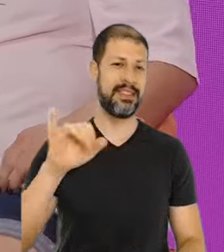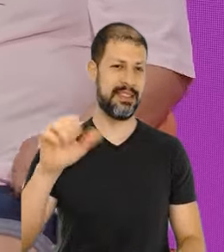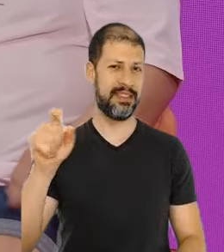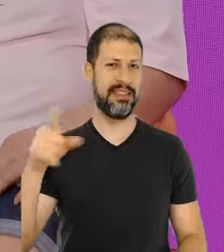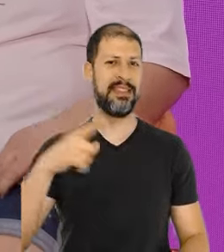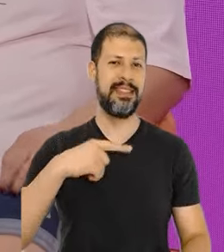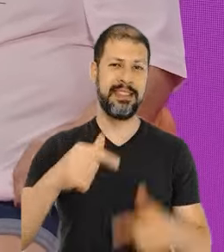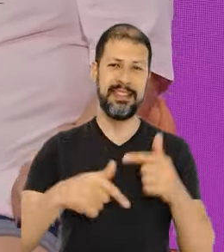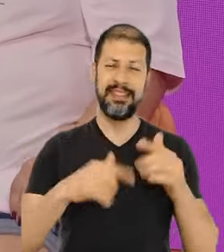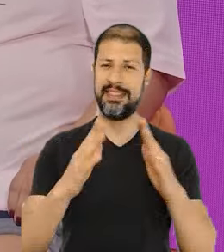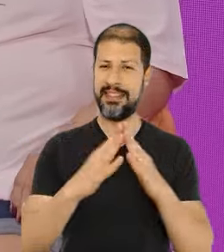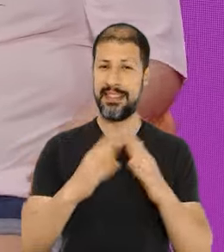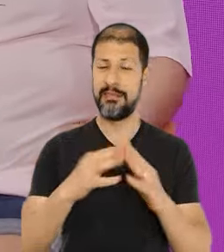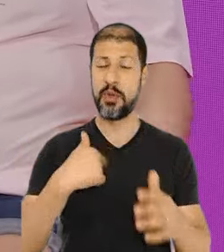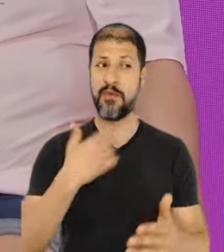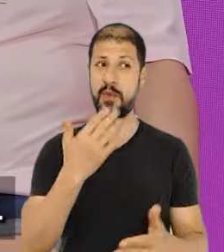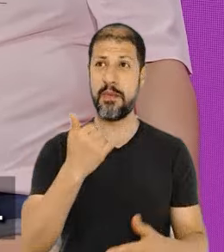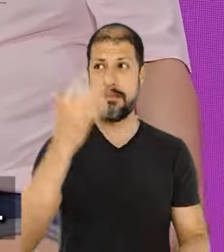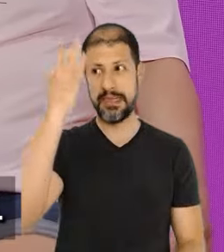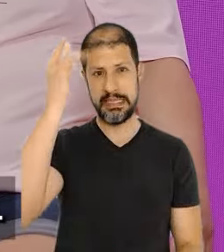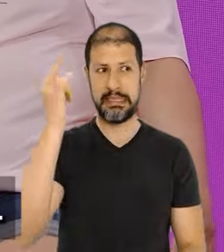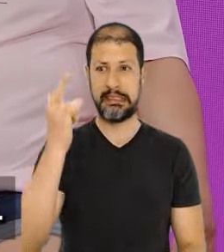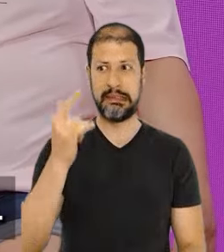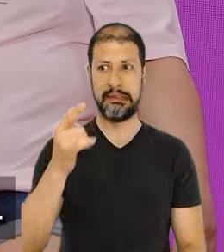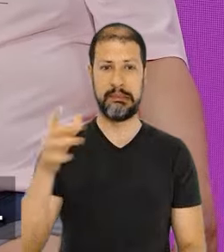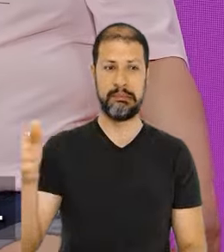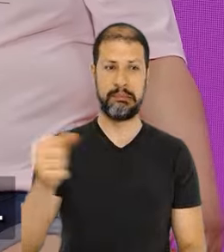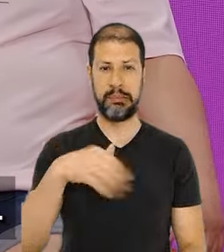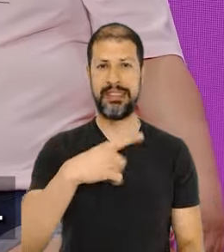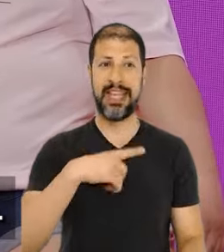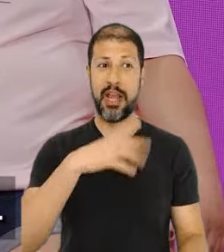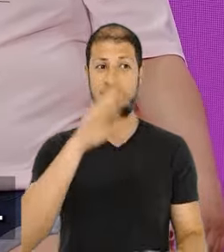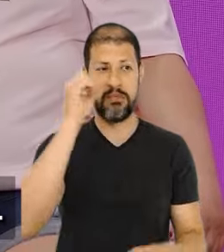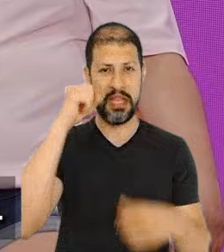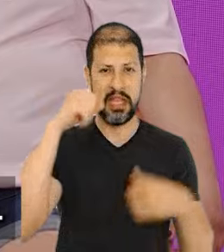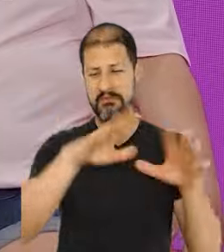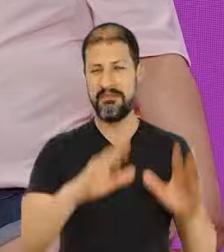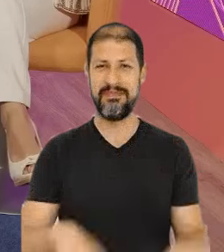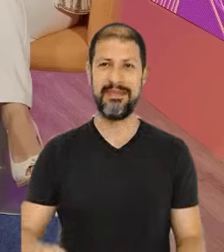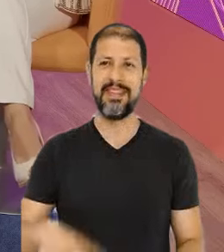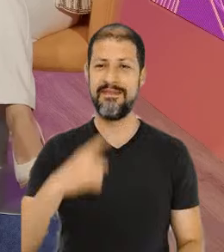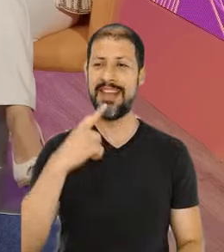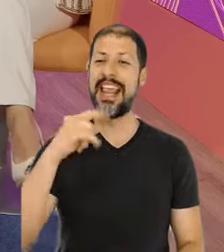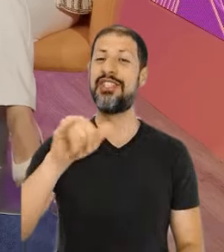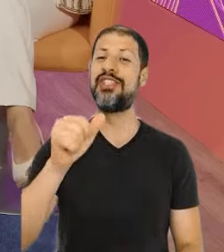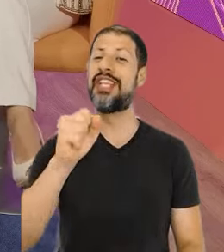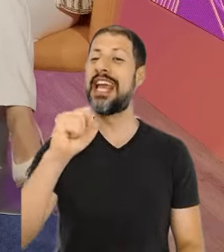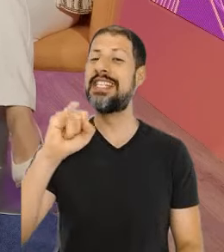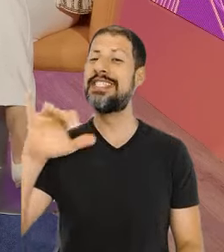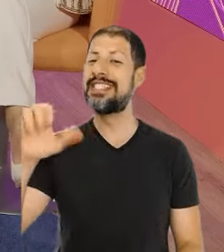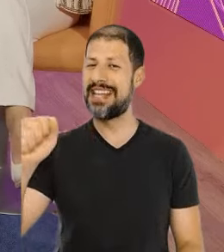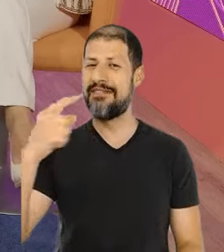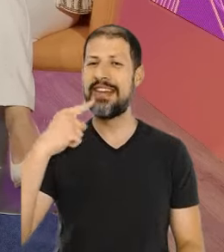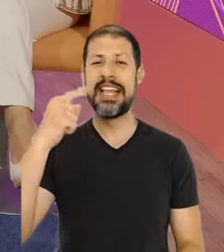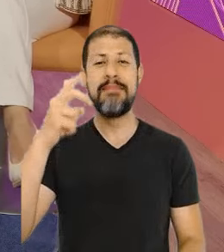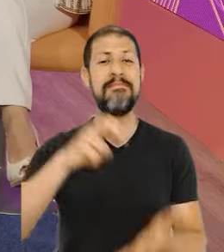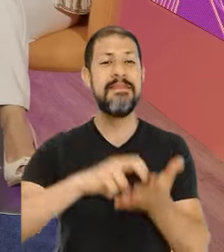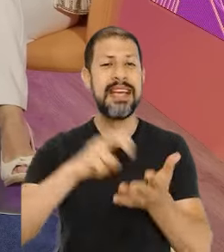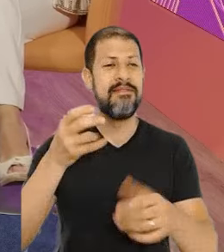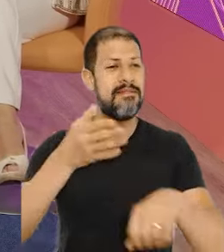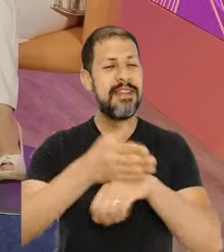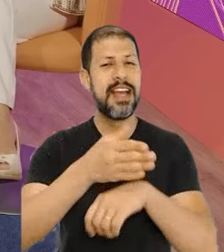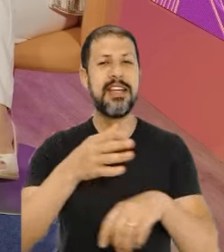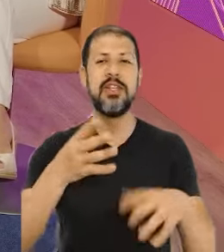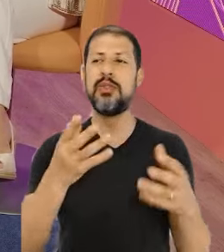ela falou Ai mamãe eu acho que vou ter que fazer almoço amanhã falou é problema seu você quer dormir aí você dorme aí ela leva a Jéssica aí de manhã vai com a Jéssica